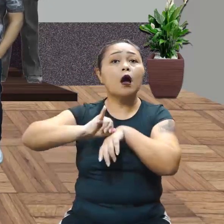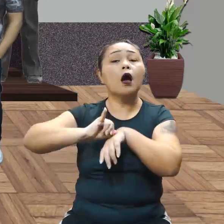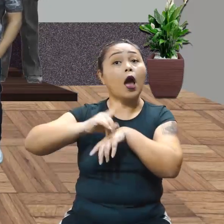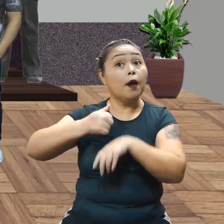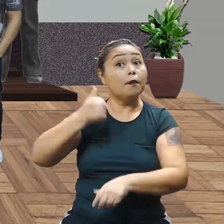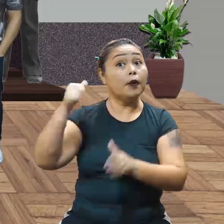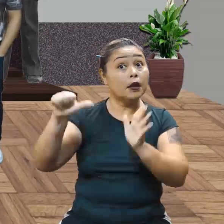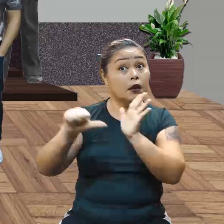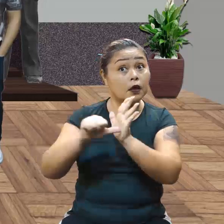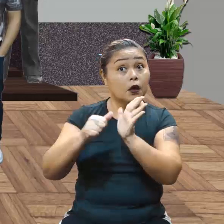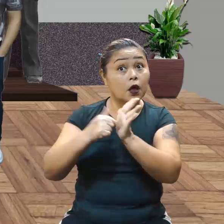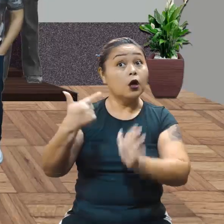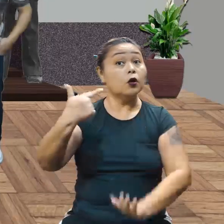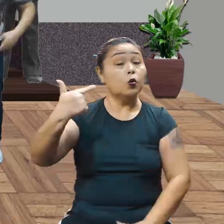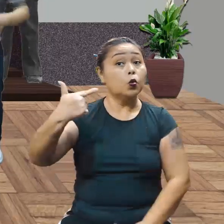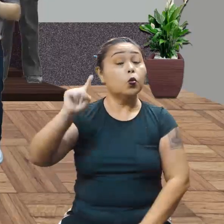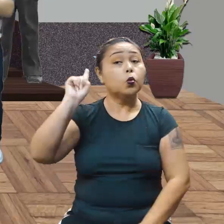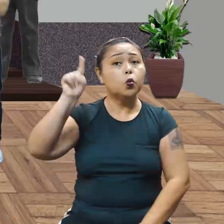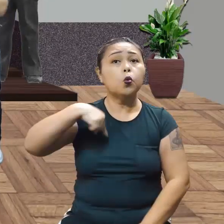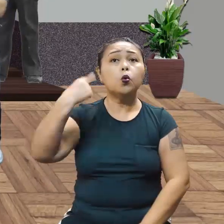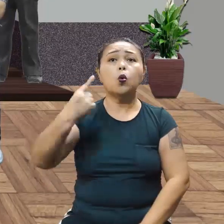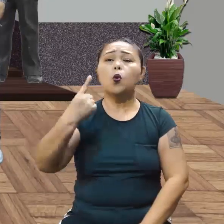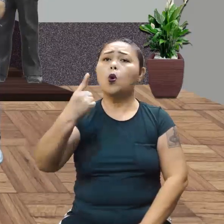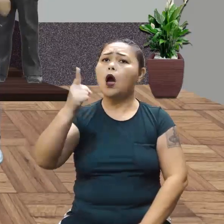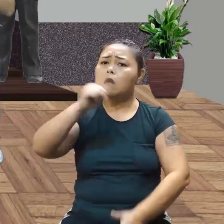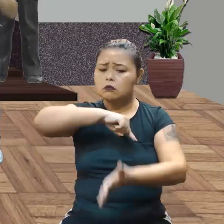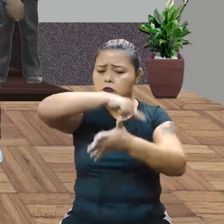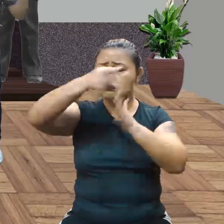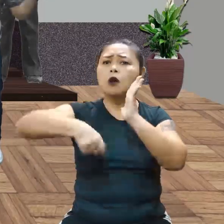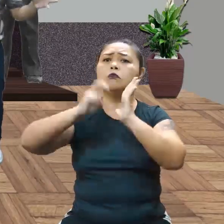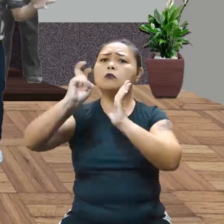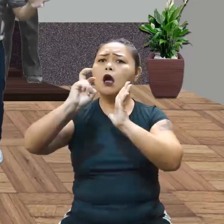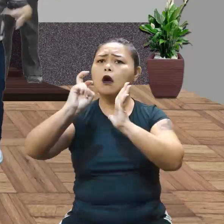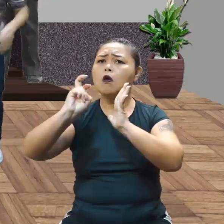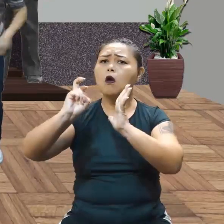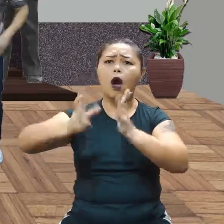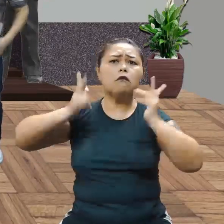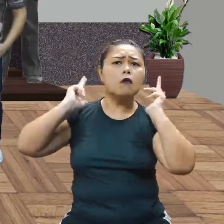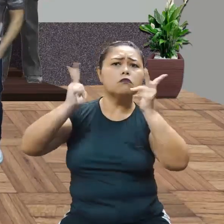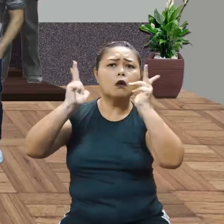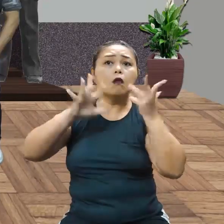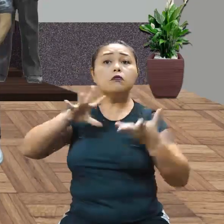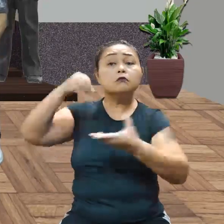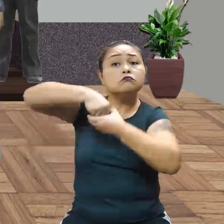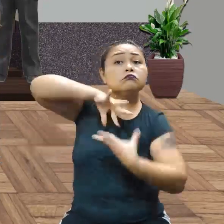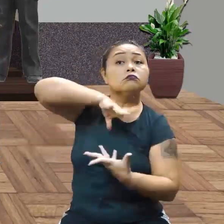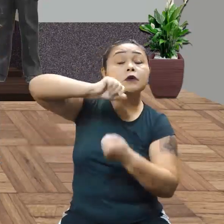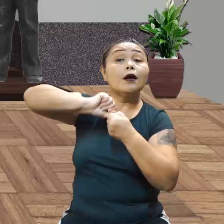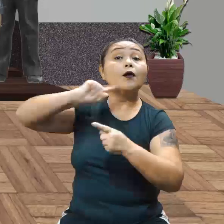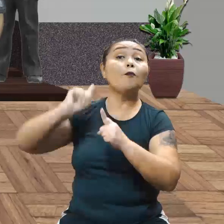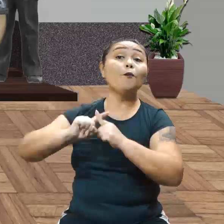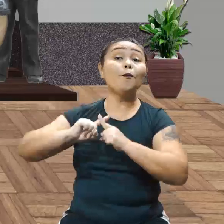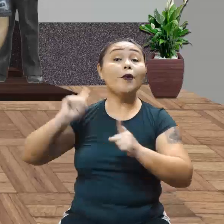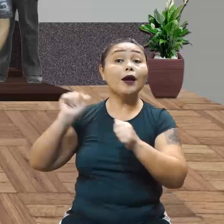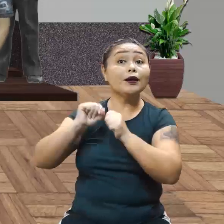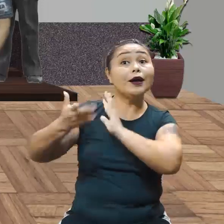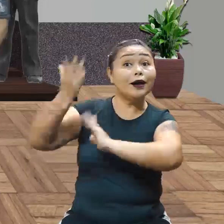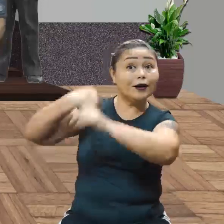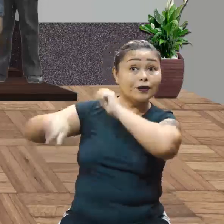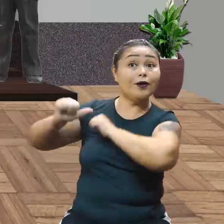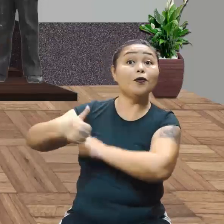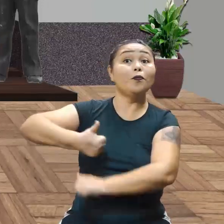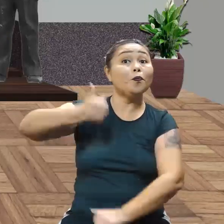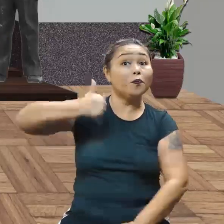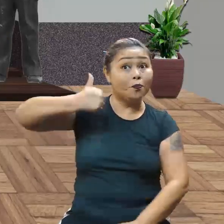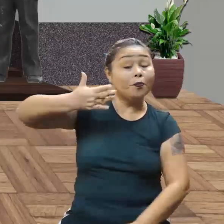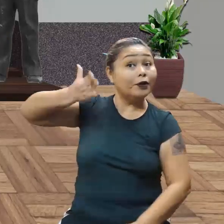vez, tanto é que o Rondon é considerado um dos 5 maiores aventureiros do mundo. Mas Rondon já tinha sido indicado uma vez para o